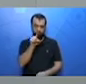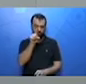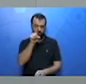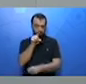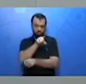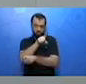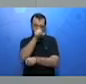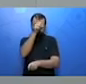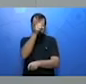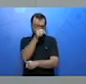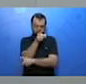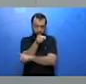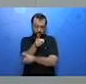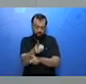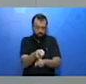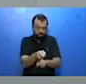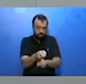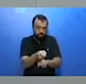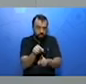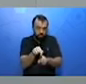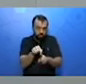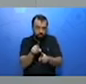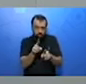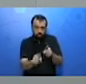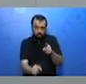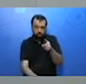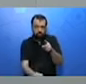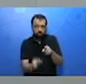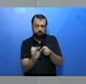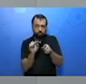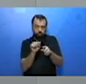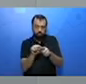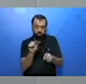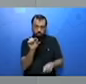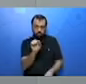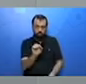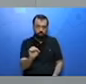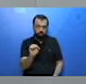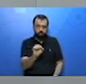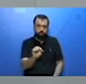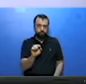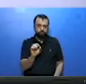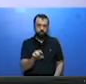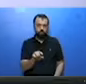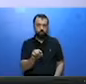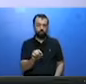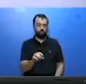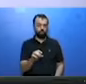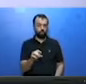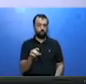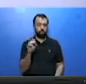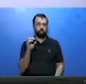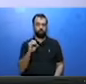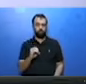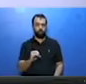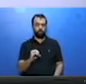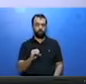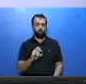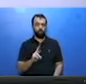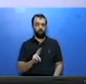Y. Tem 4 quadrantes, quadrantes são essas regiões aqui, certo? O primeiro,